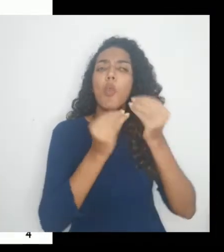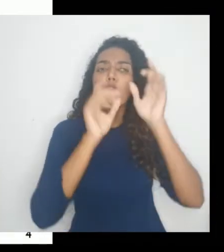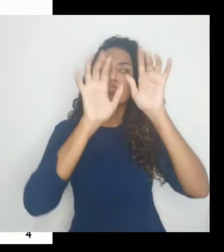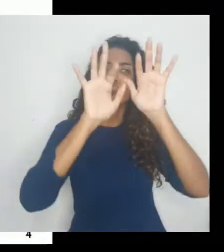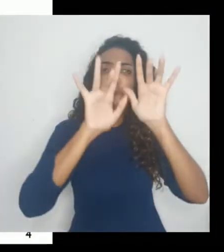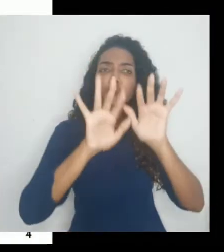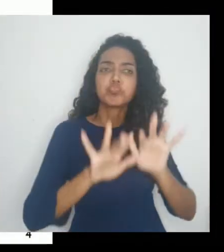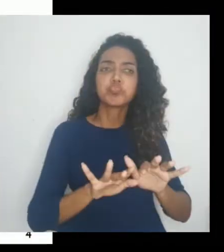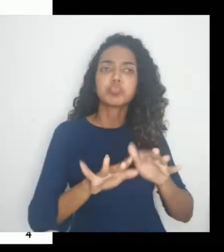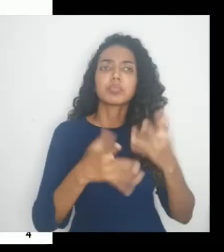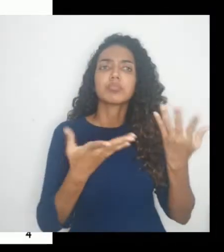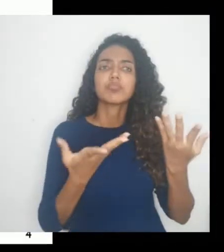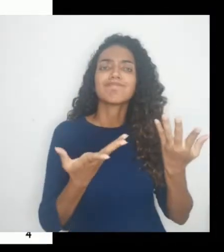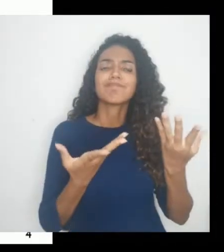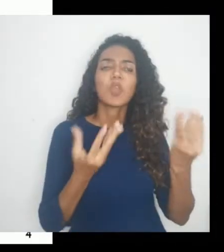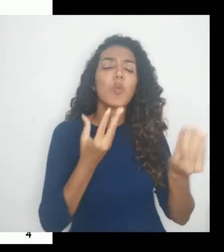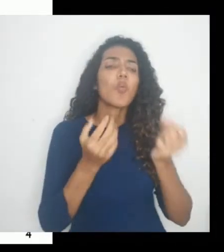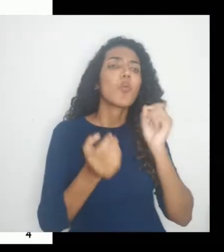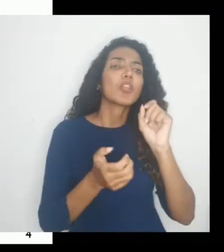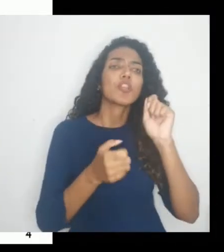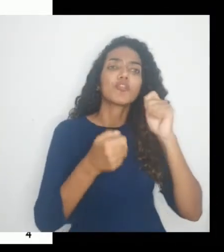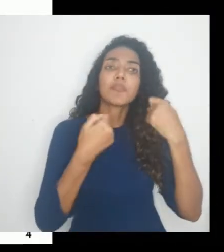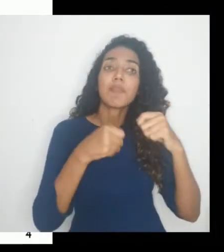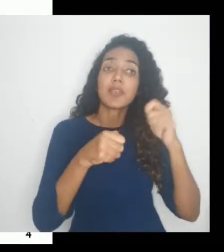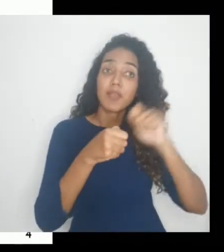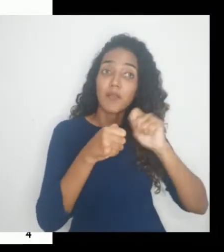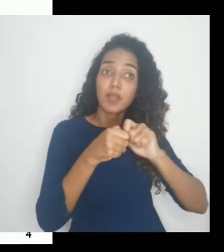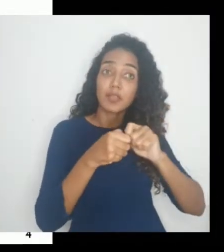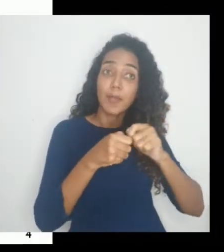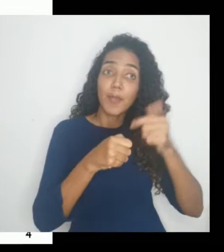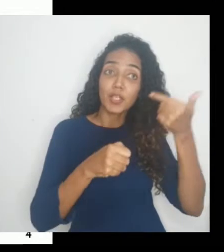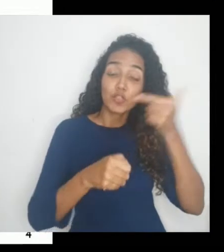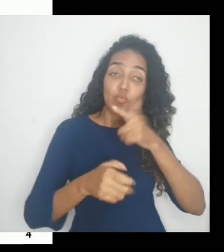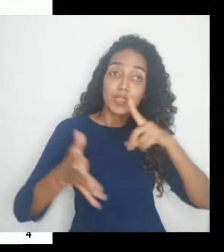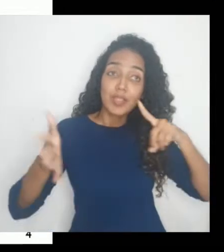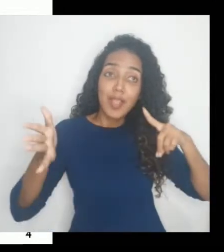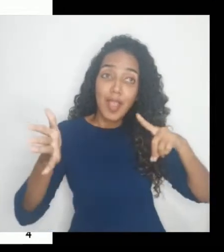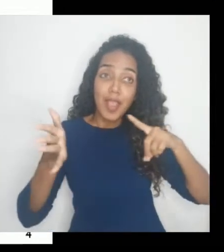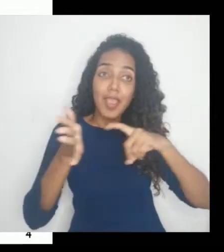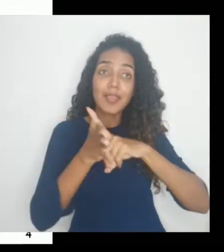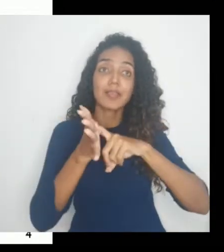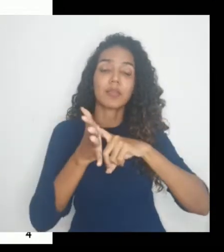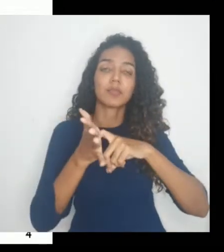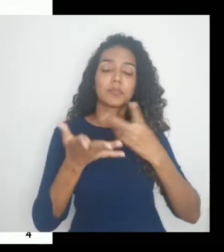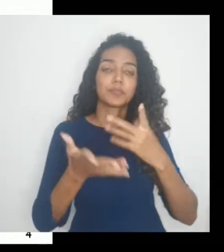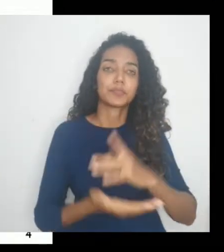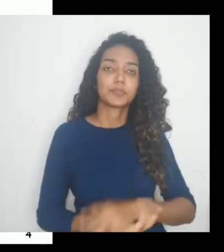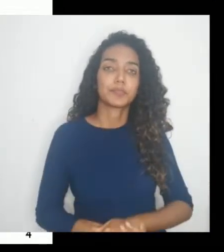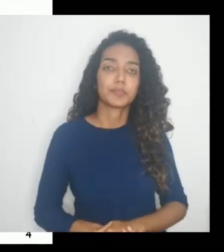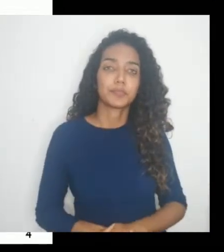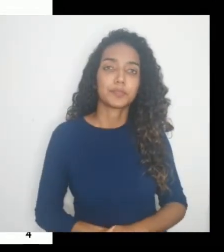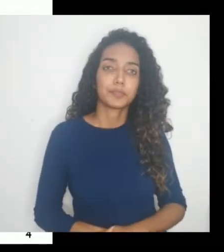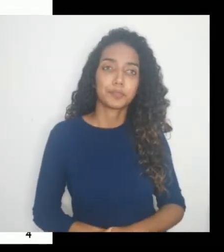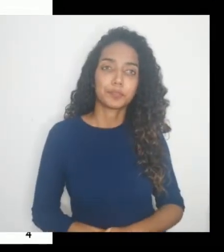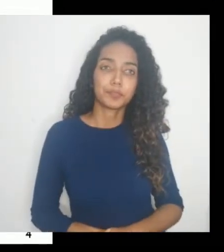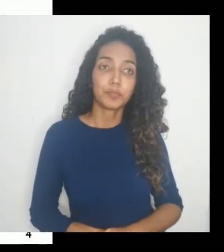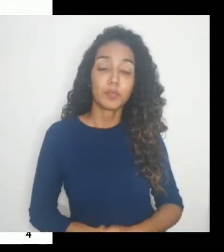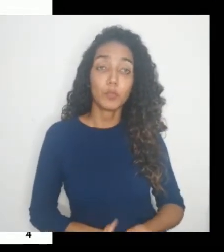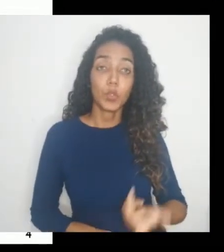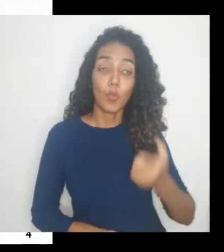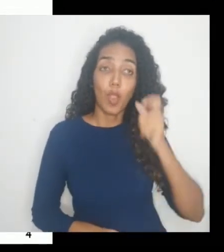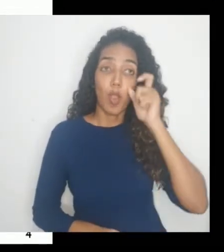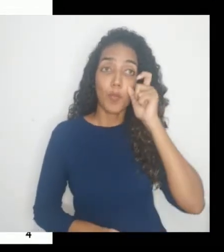que a gente precisa fazer para que ela possa executar em si. Uma grande observação que a gente precisa fazer